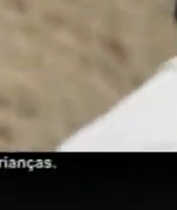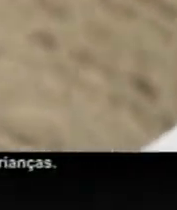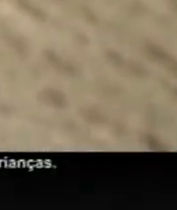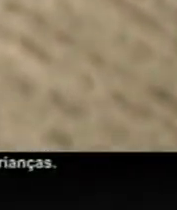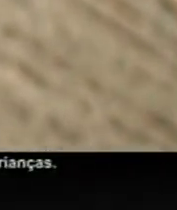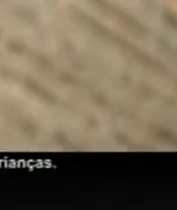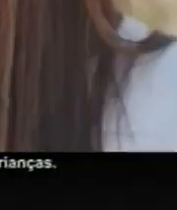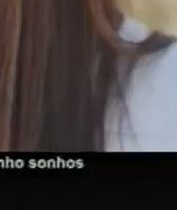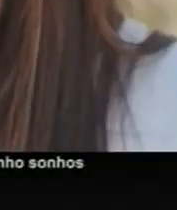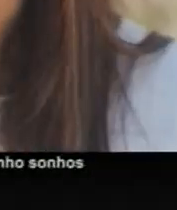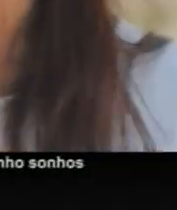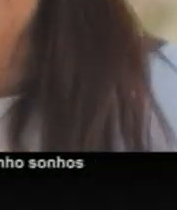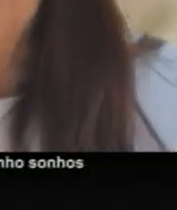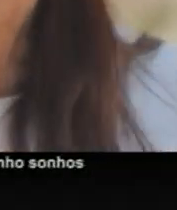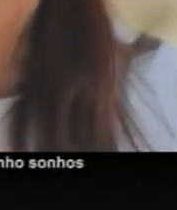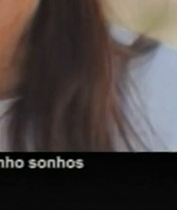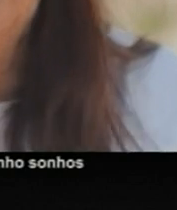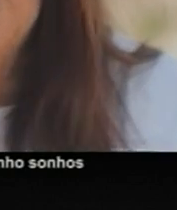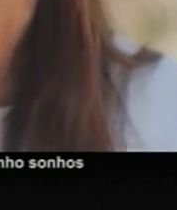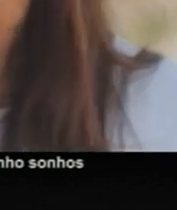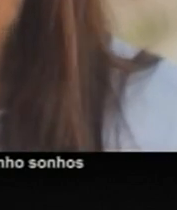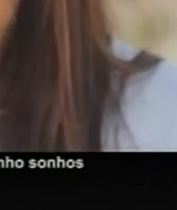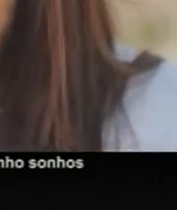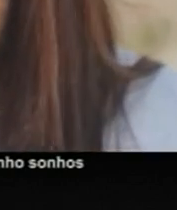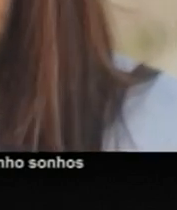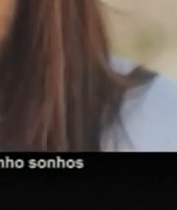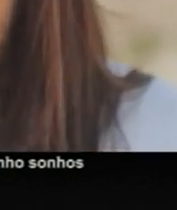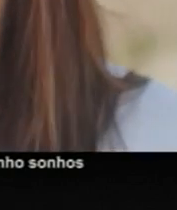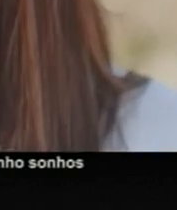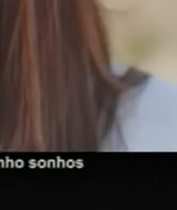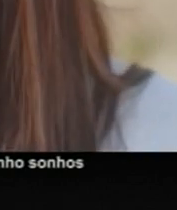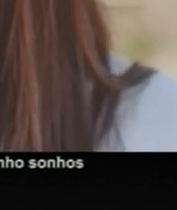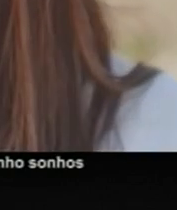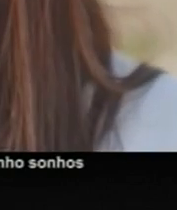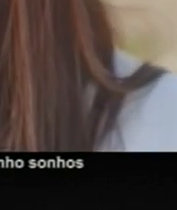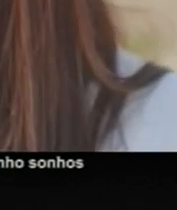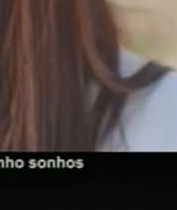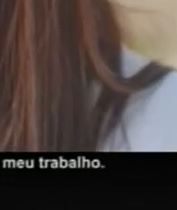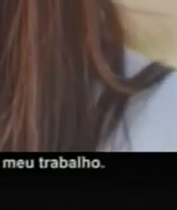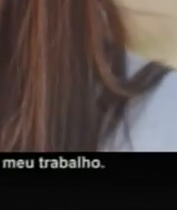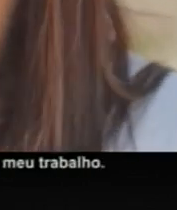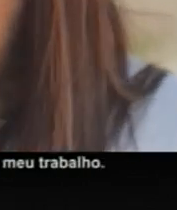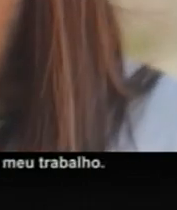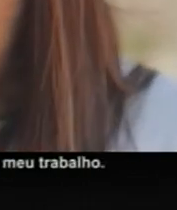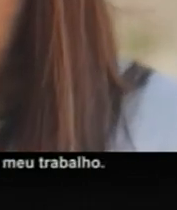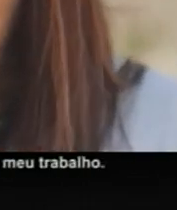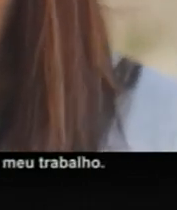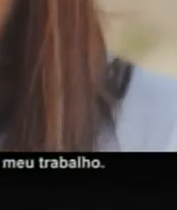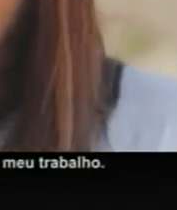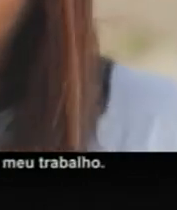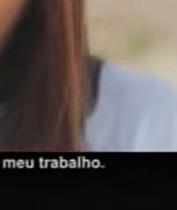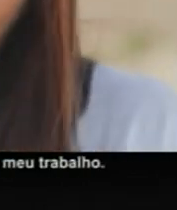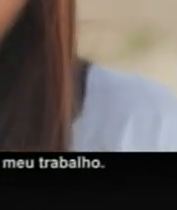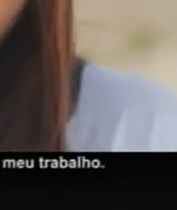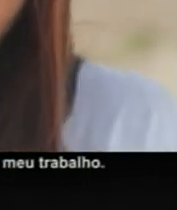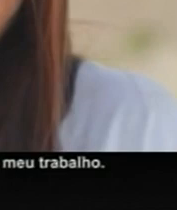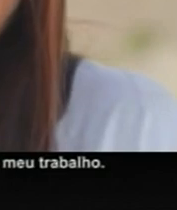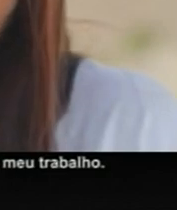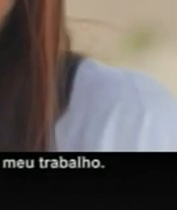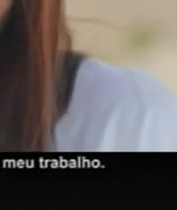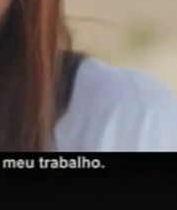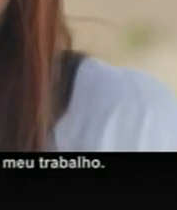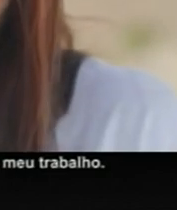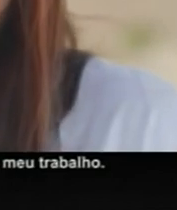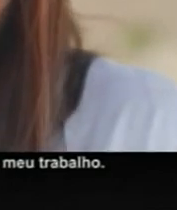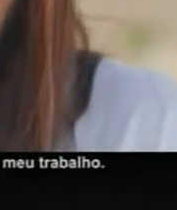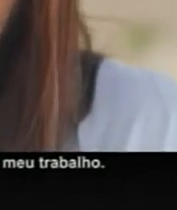futuro das nossas crianças. Eu sempre vou lá, vou trabalhar, porque eu tenho sonhos e os meus sonhos vão ser realizados através do meu